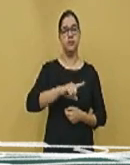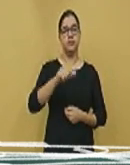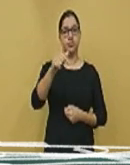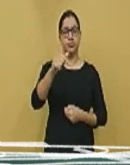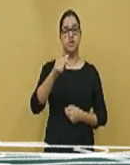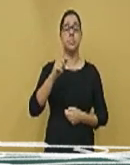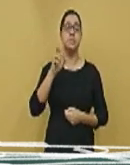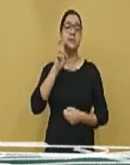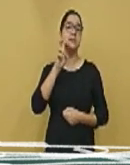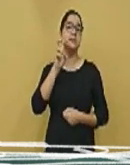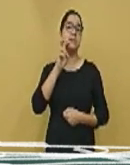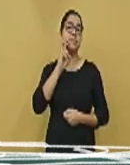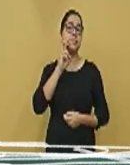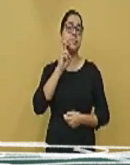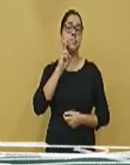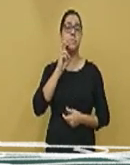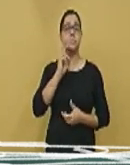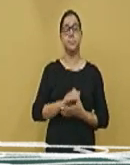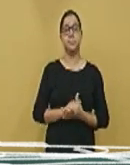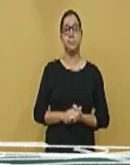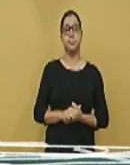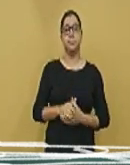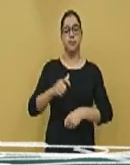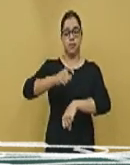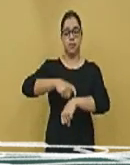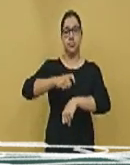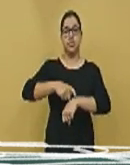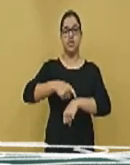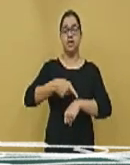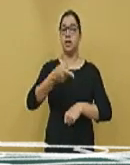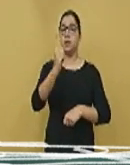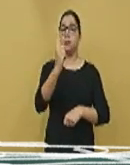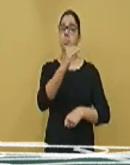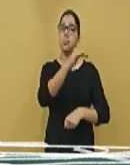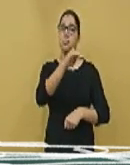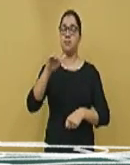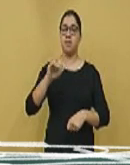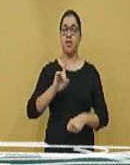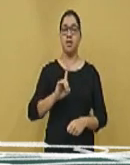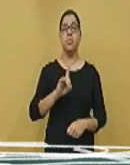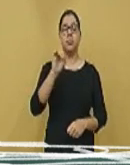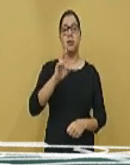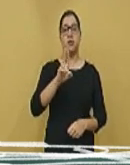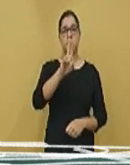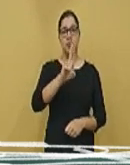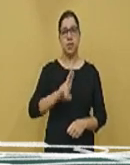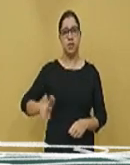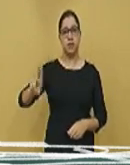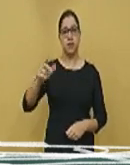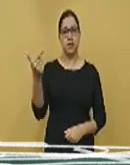o Carnaval, no dia 7, às 13h30, no Auditório Central da